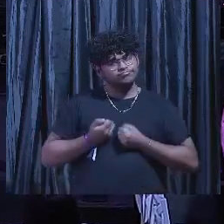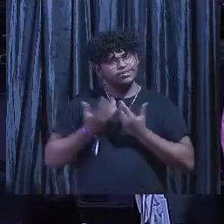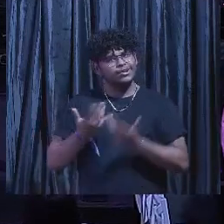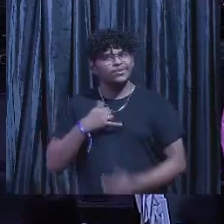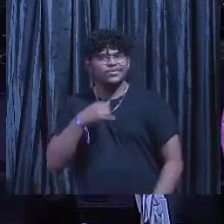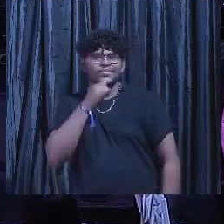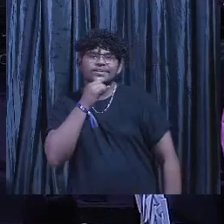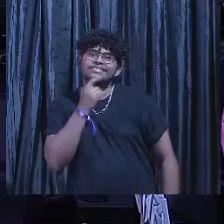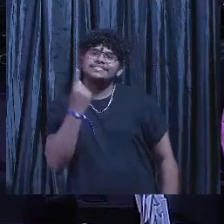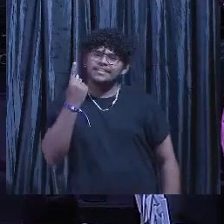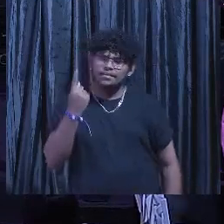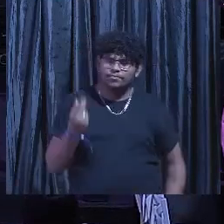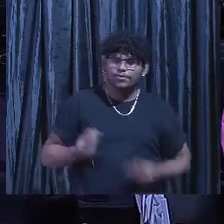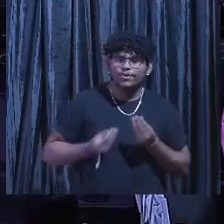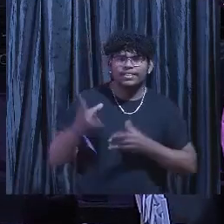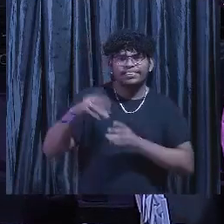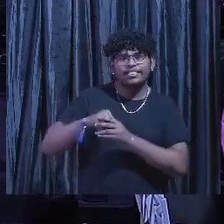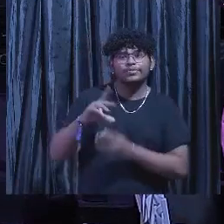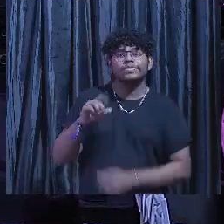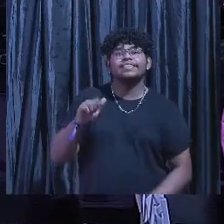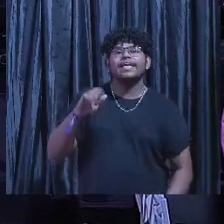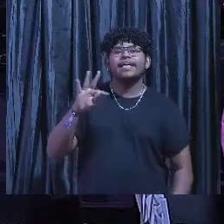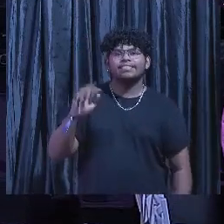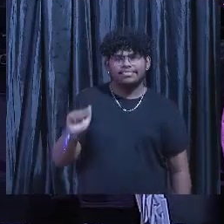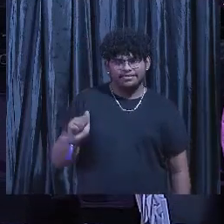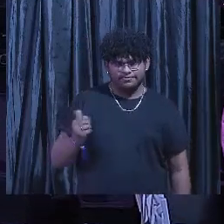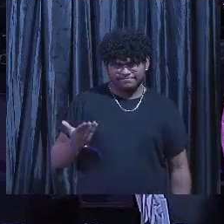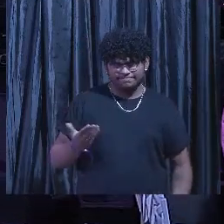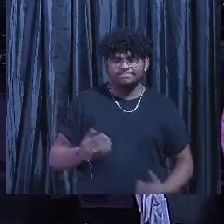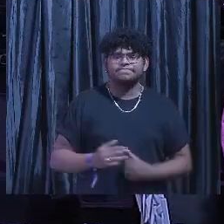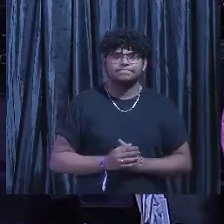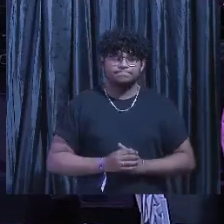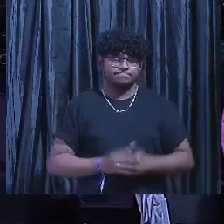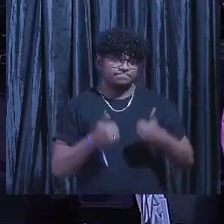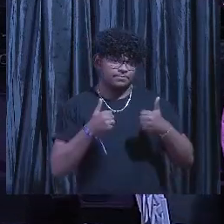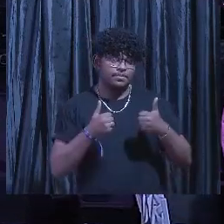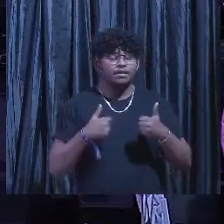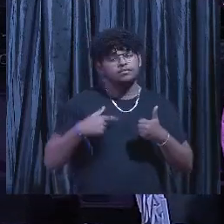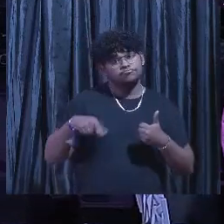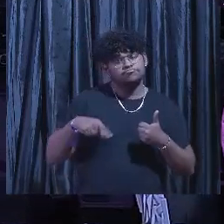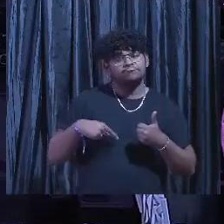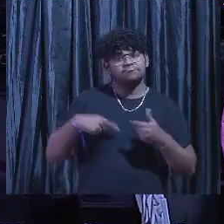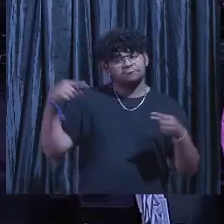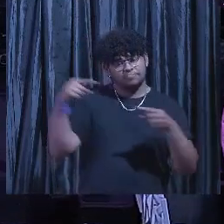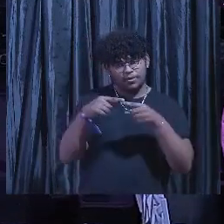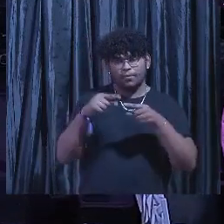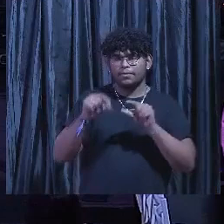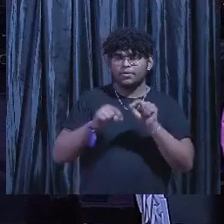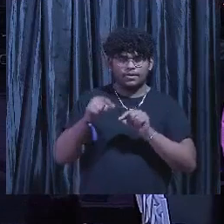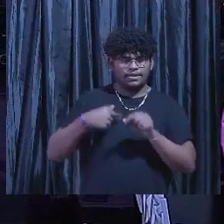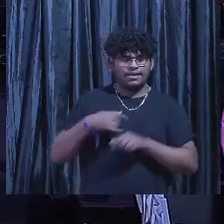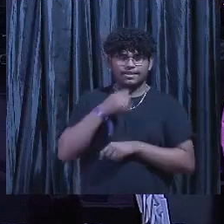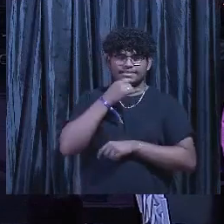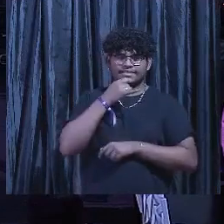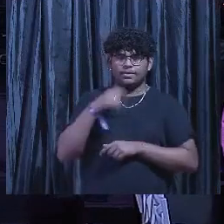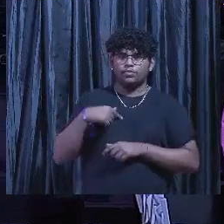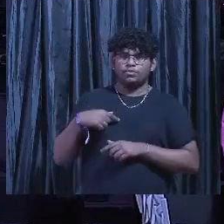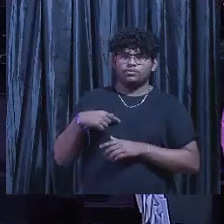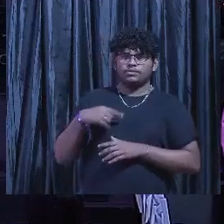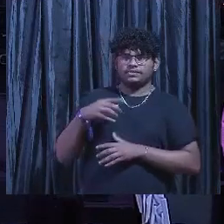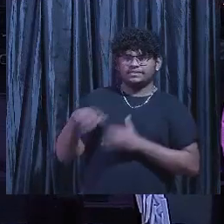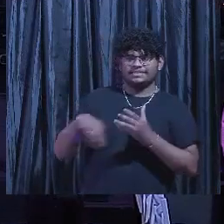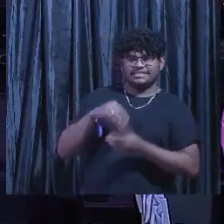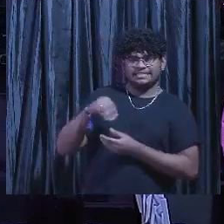vocês realizam no Data. Beleza. Faz muito sentido, até porque eu usei o exemplo de saneamento básico e a gente tem